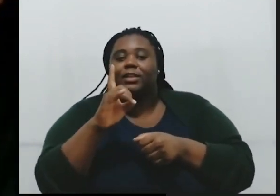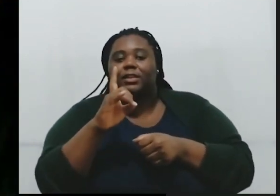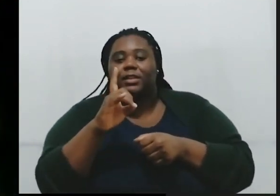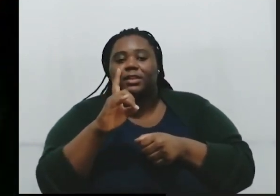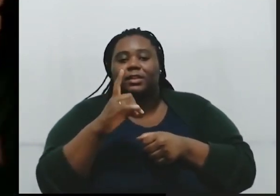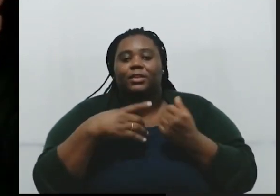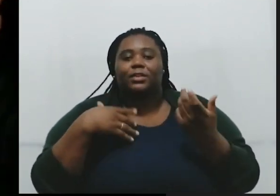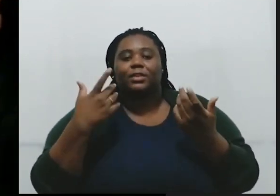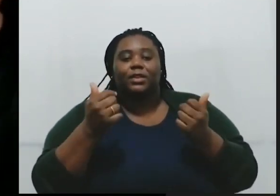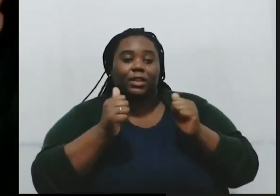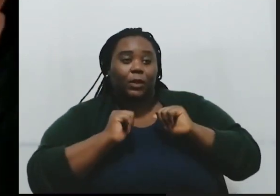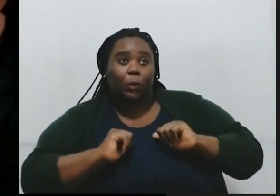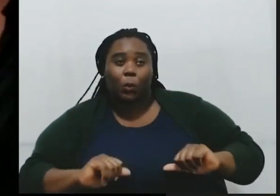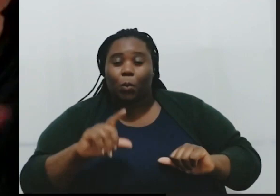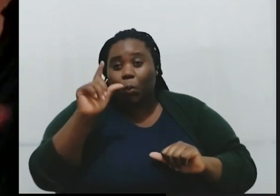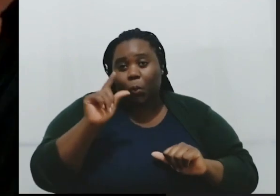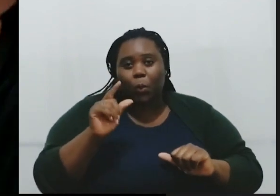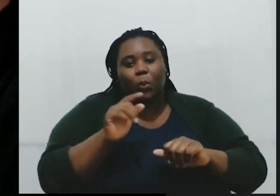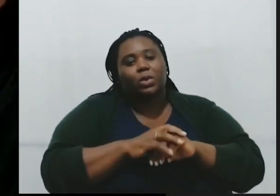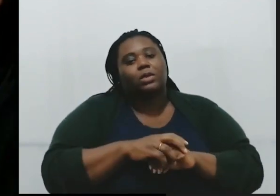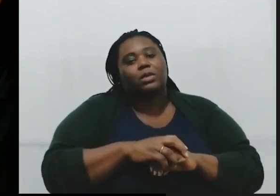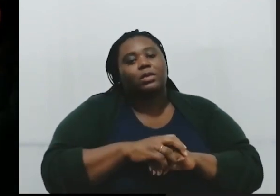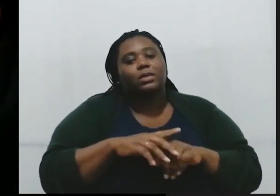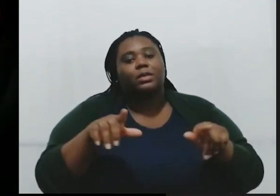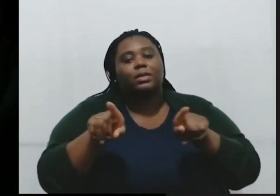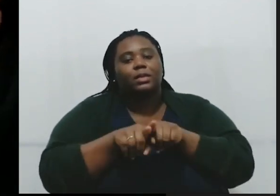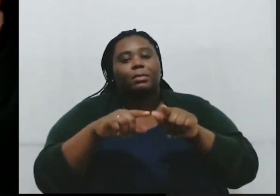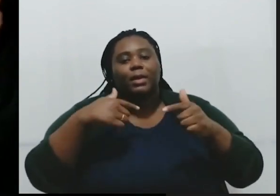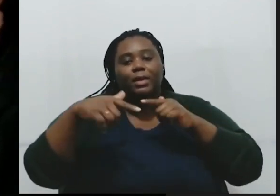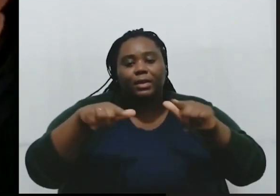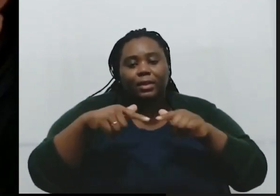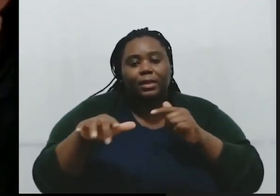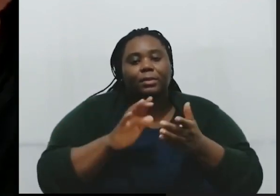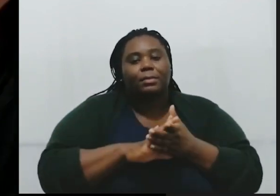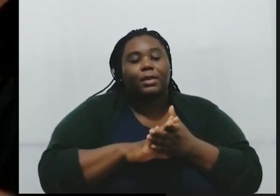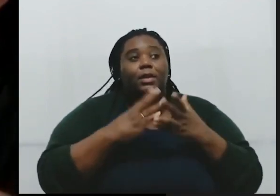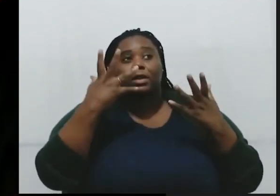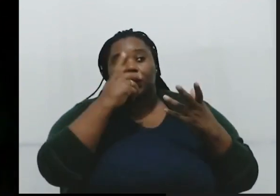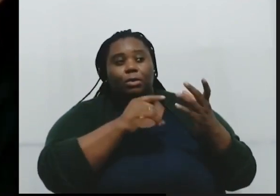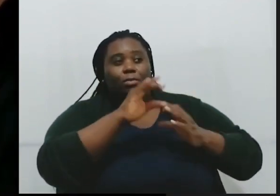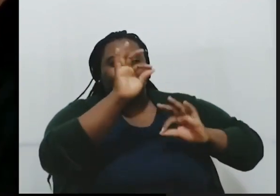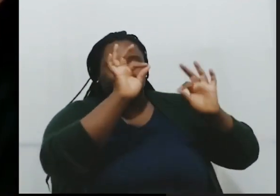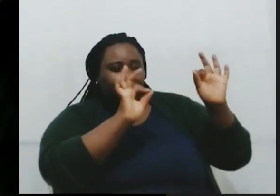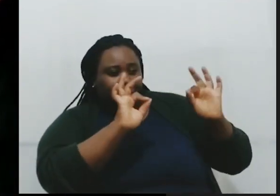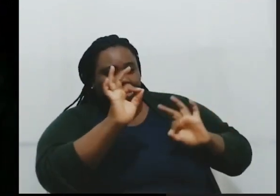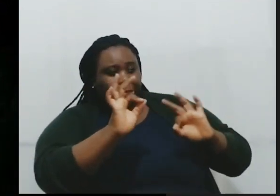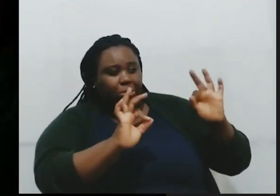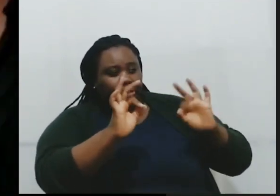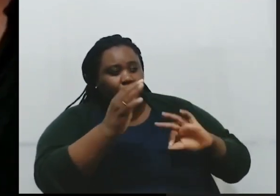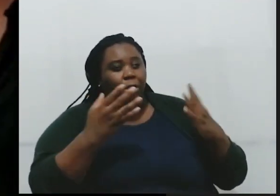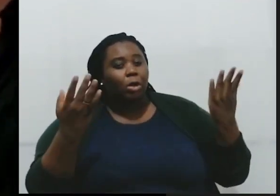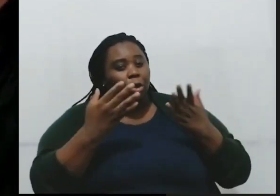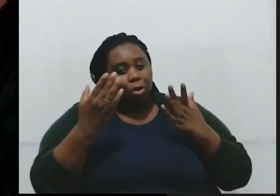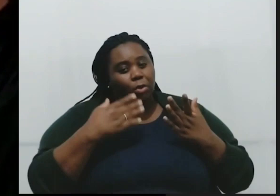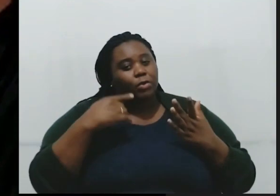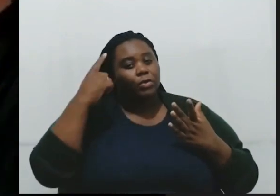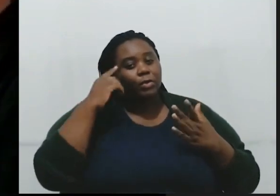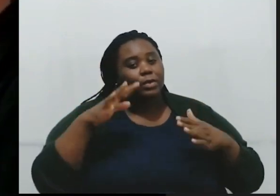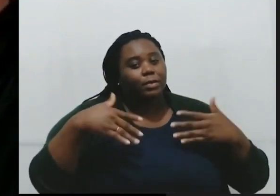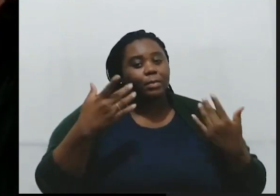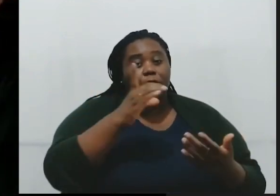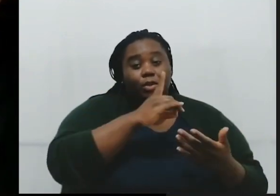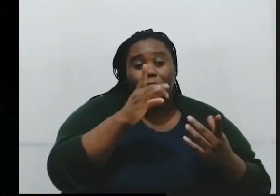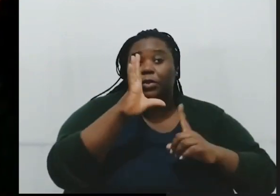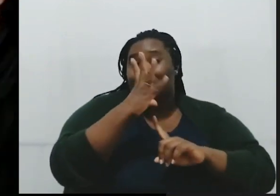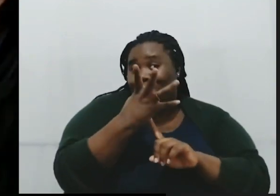parte mais estética da cena, né, que hoje eu também me entendo um pouco mais como diretora de arte, tudo. Então, também fui experimentando um pouco a linguagem da